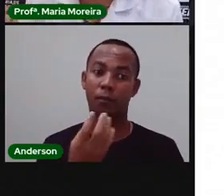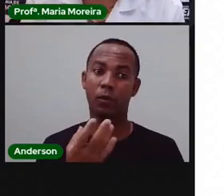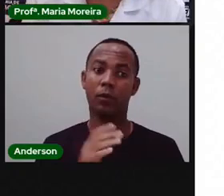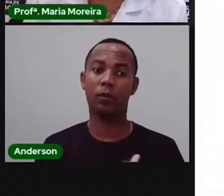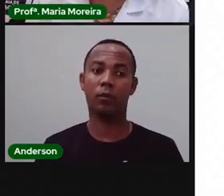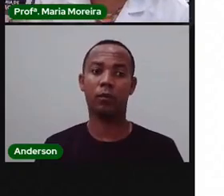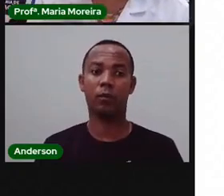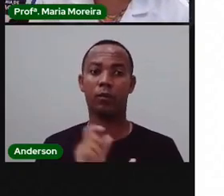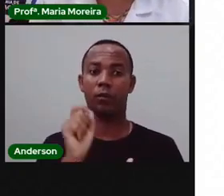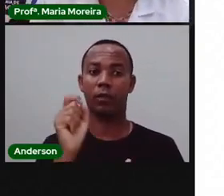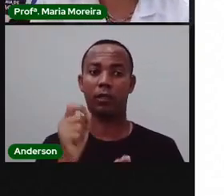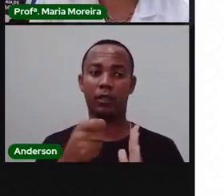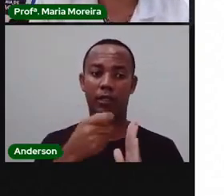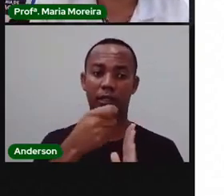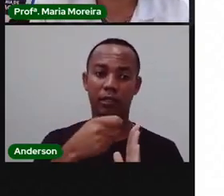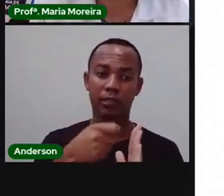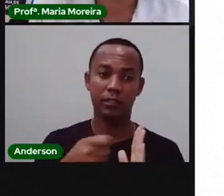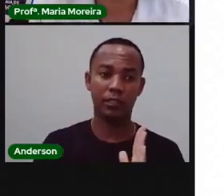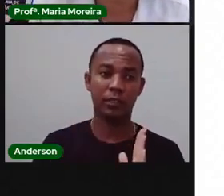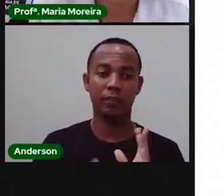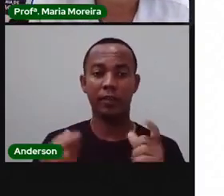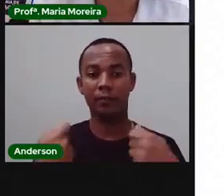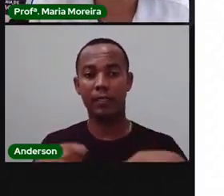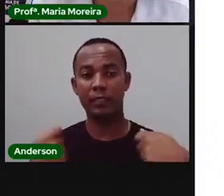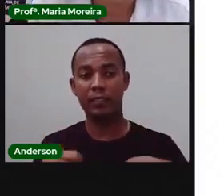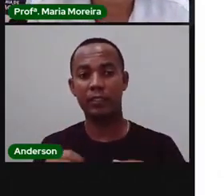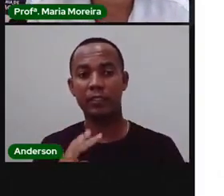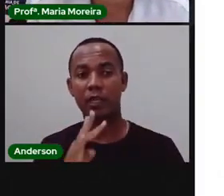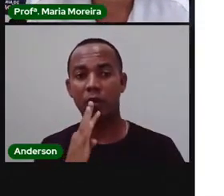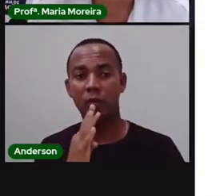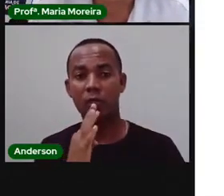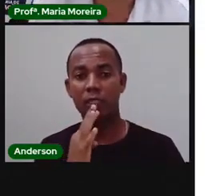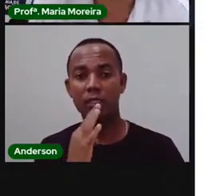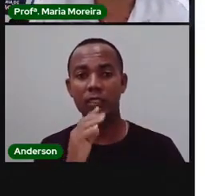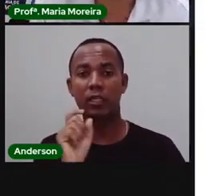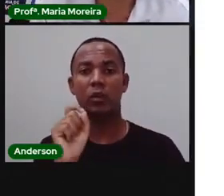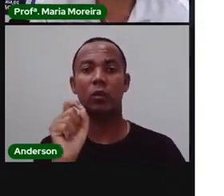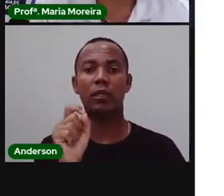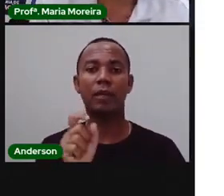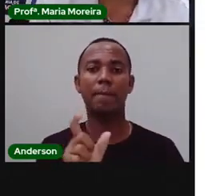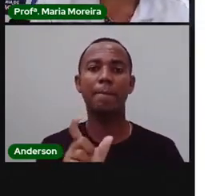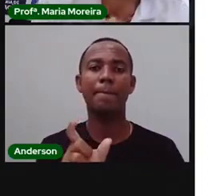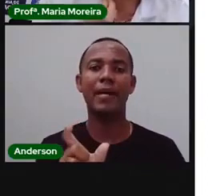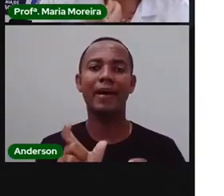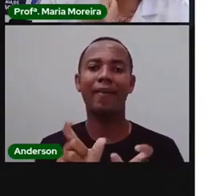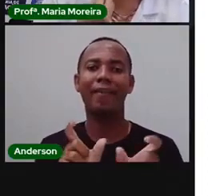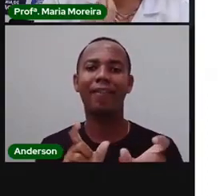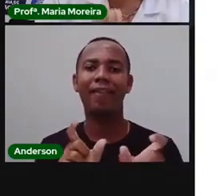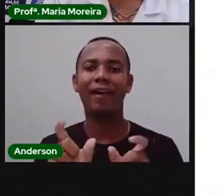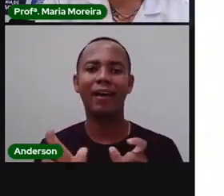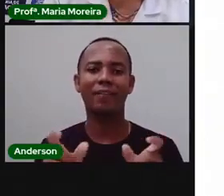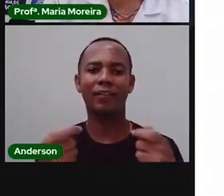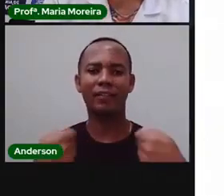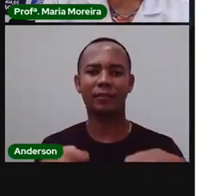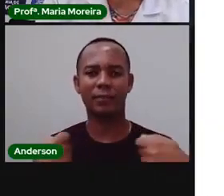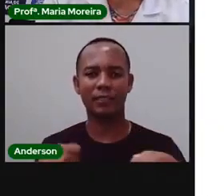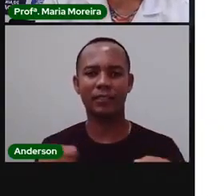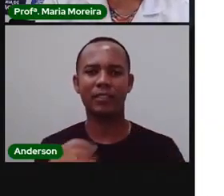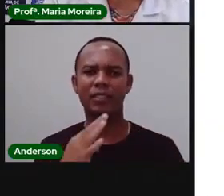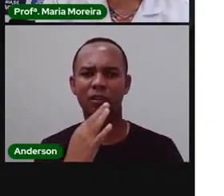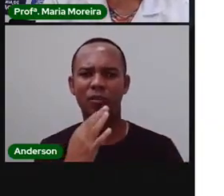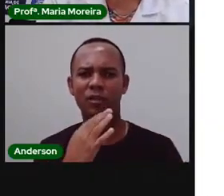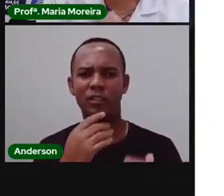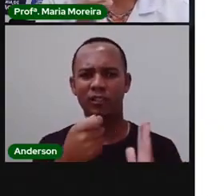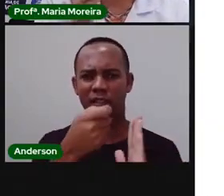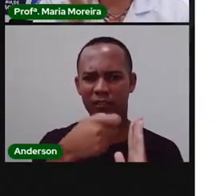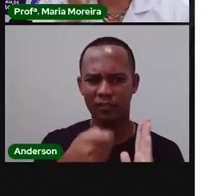Para escrever, a gente precisa do quê? Conhecer o quê? As palavras. E para conhecer as